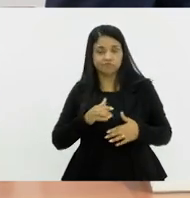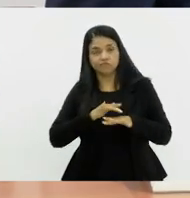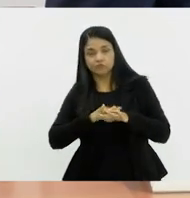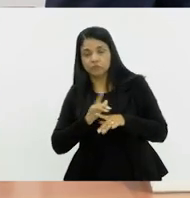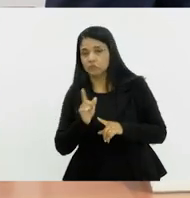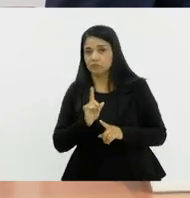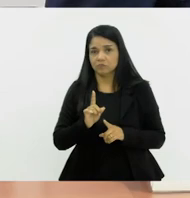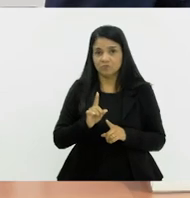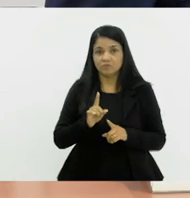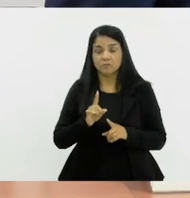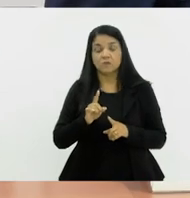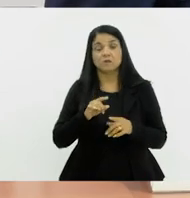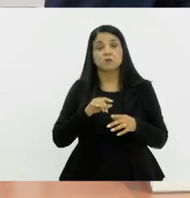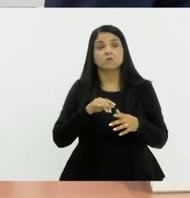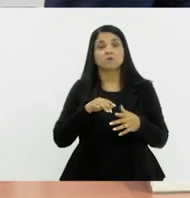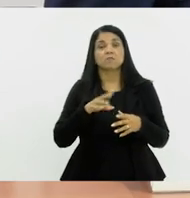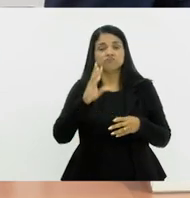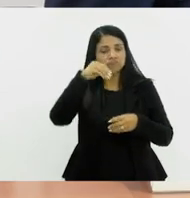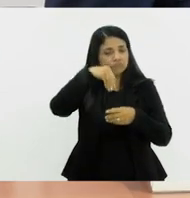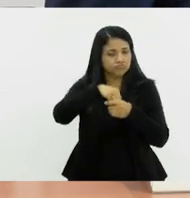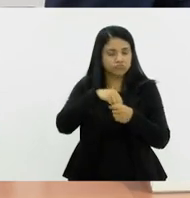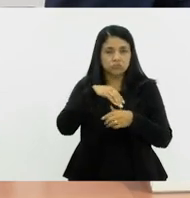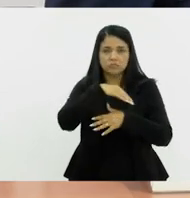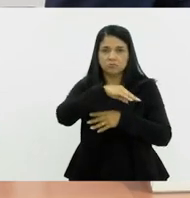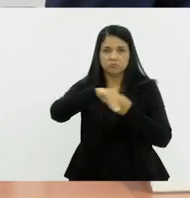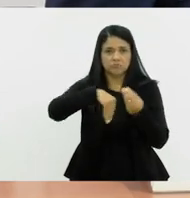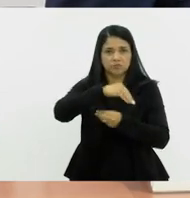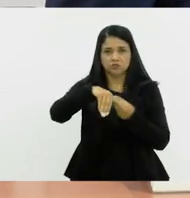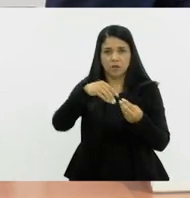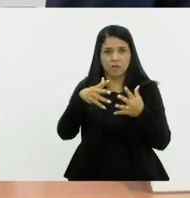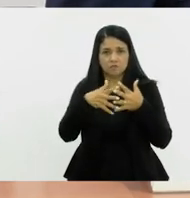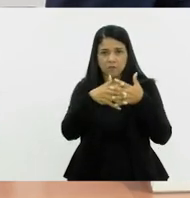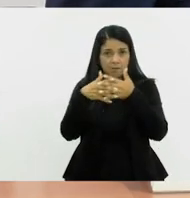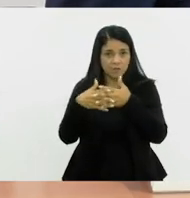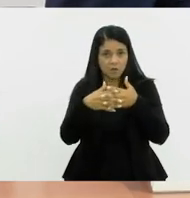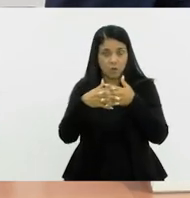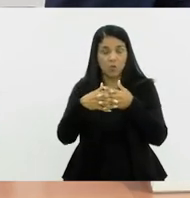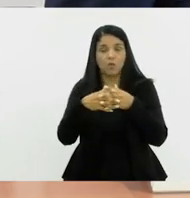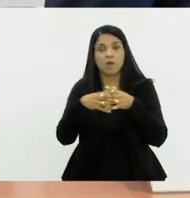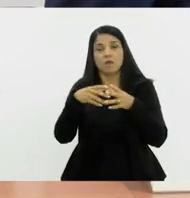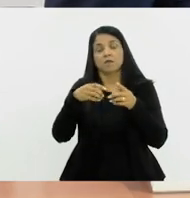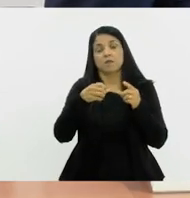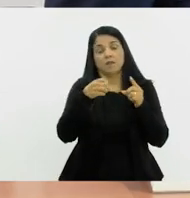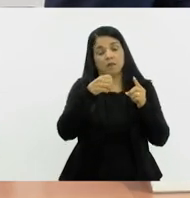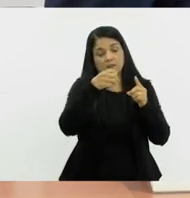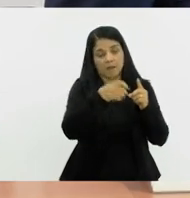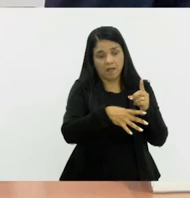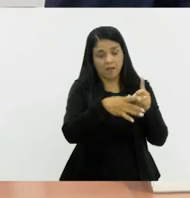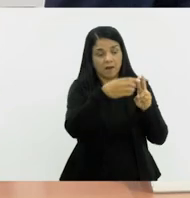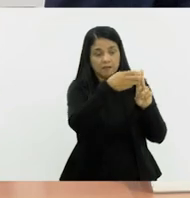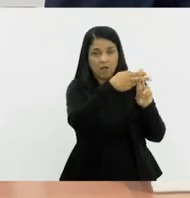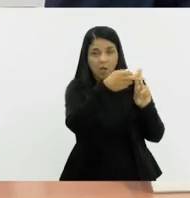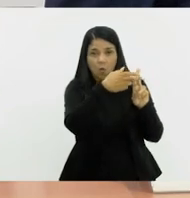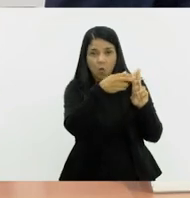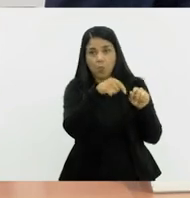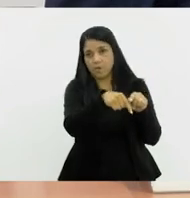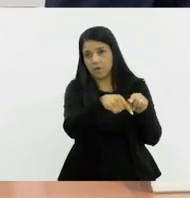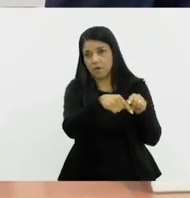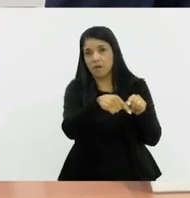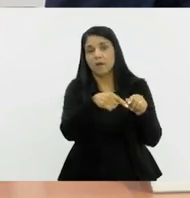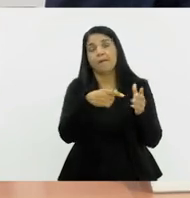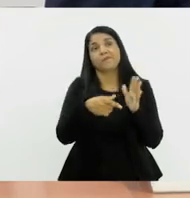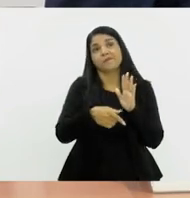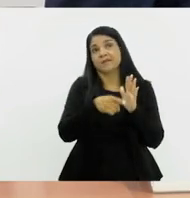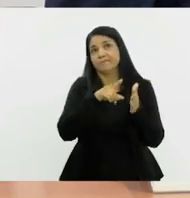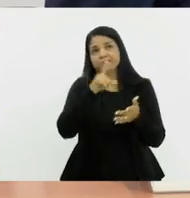mundo, é deixado na UPA, porque também não vai para o sanatório penal fazer o raio-x, porque não entra lá. Tem que agendar com o